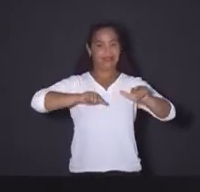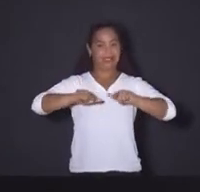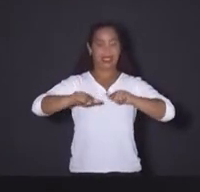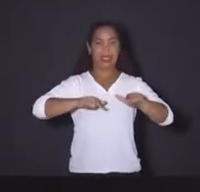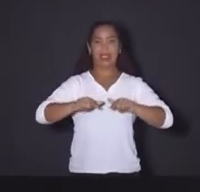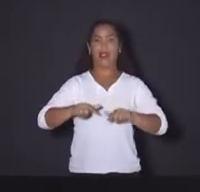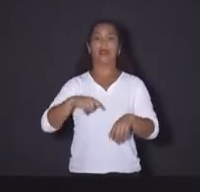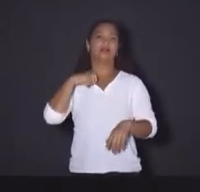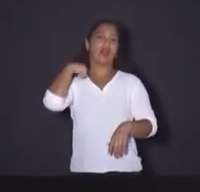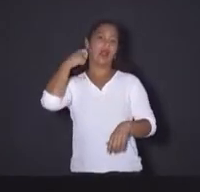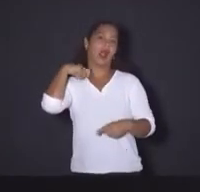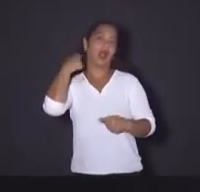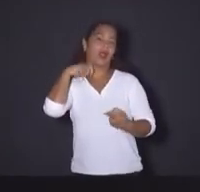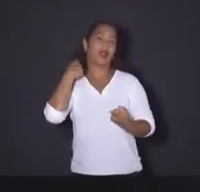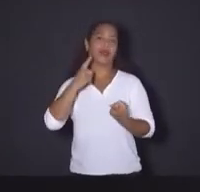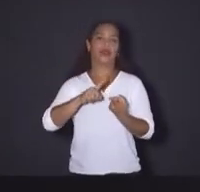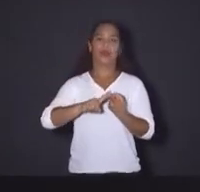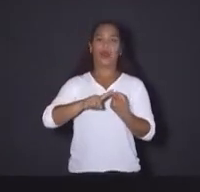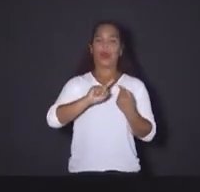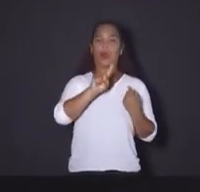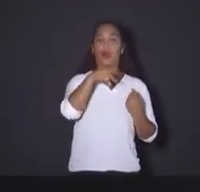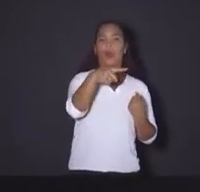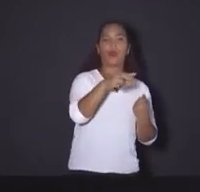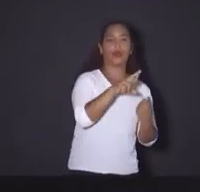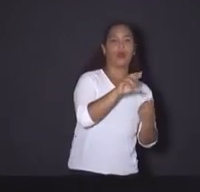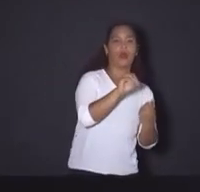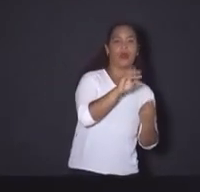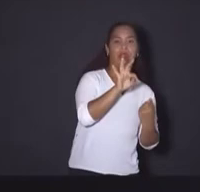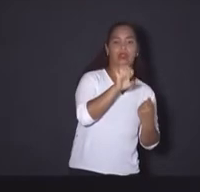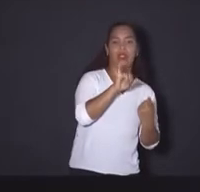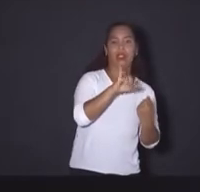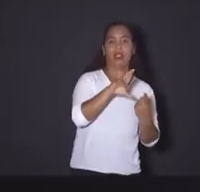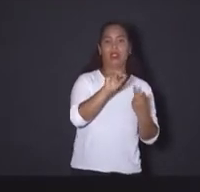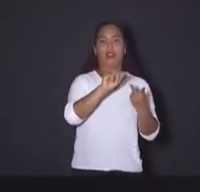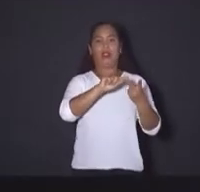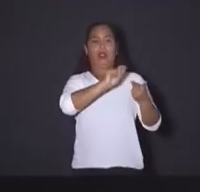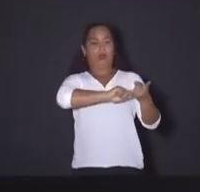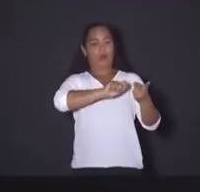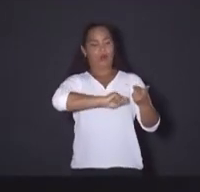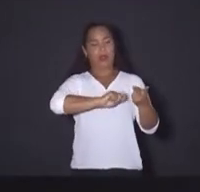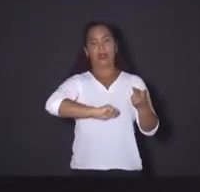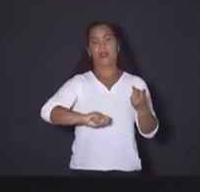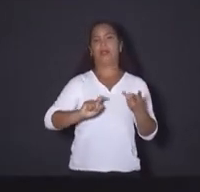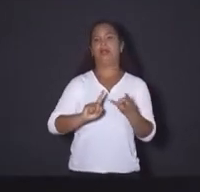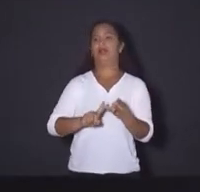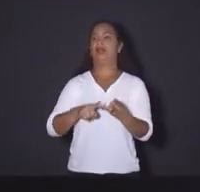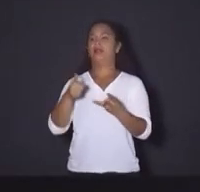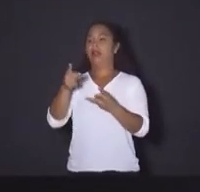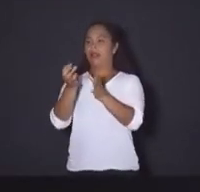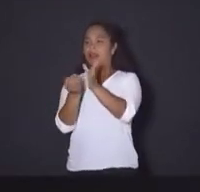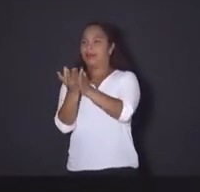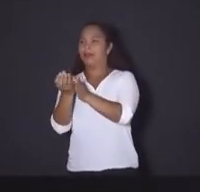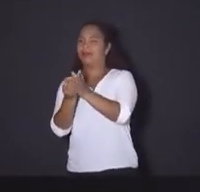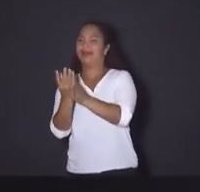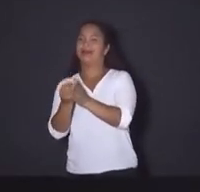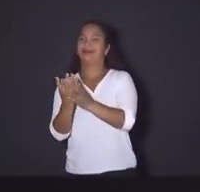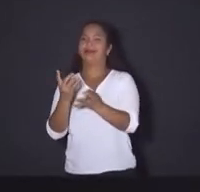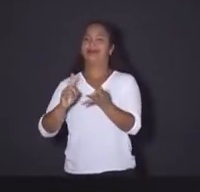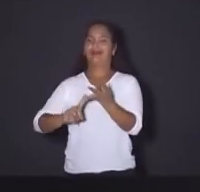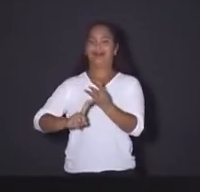ser ator, você tem aquele que é roteirista, você tem a produção, que alguém falou aqui da importância,